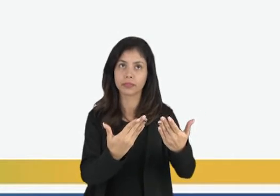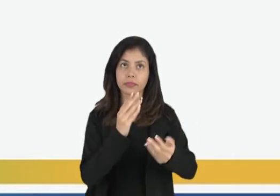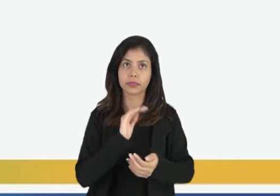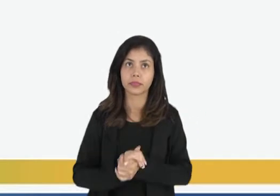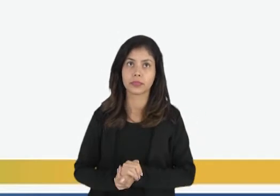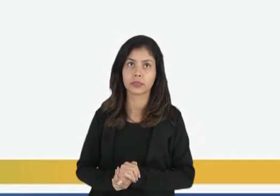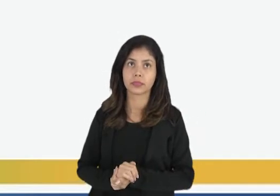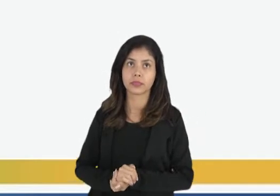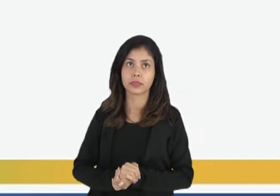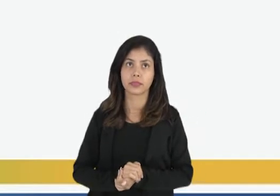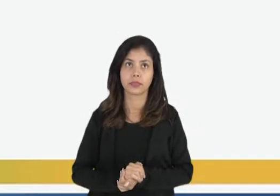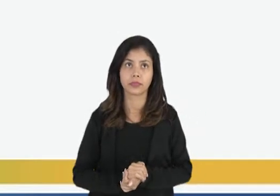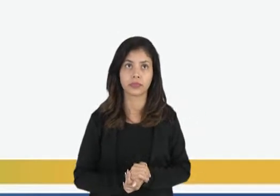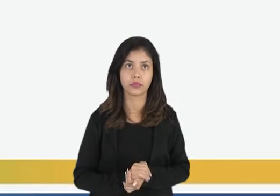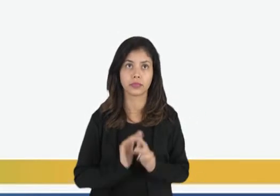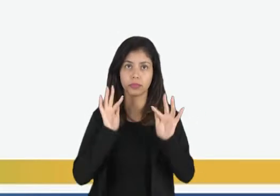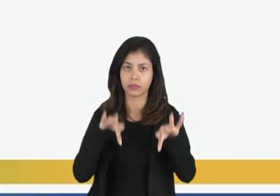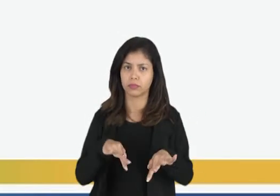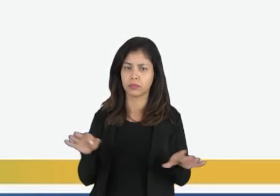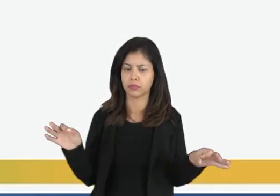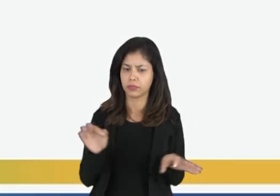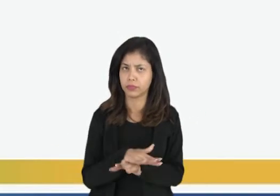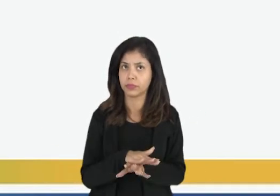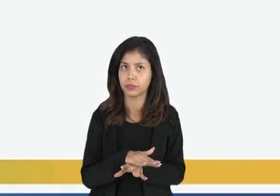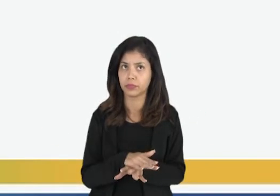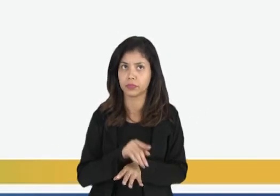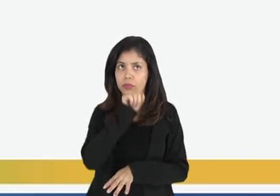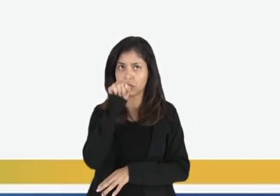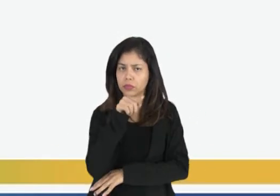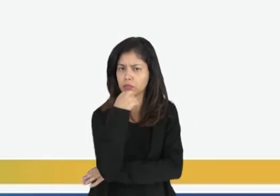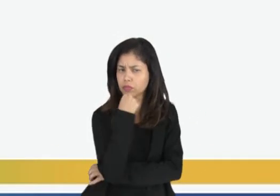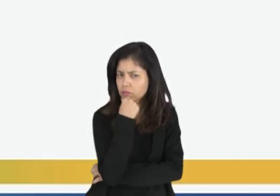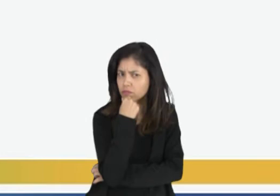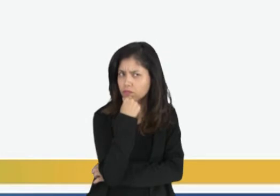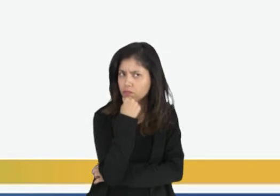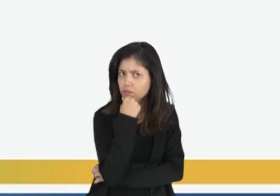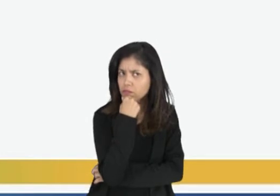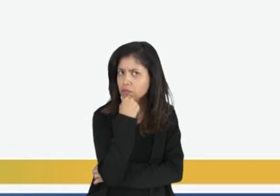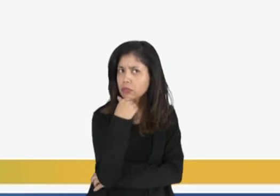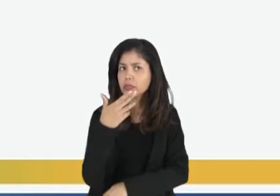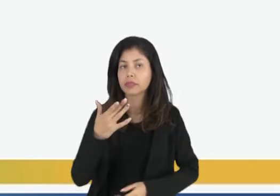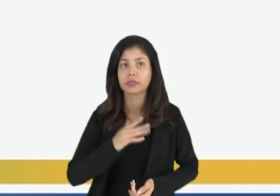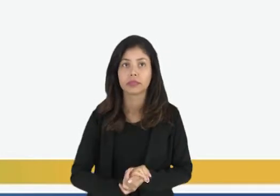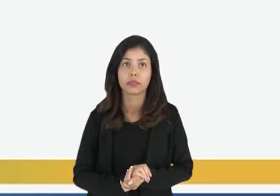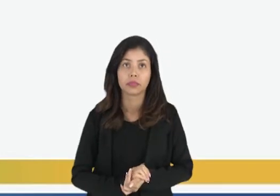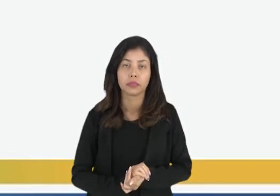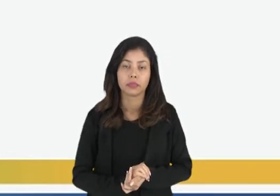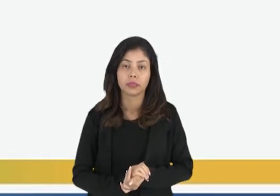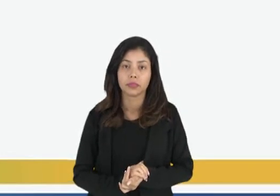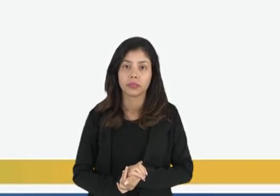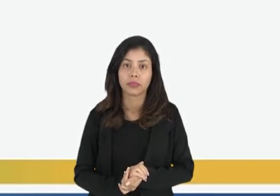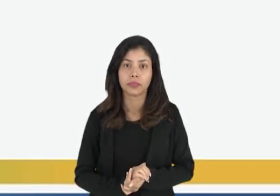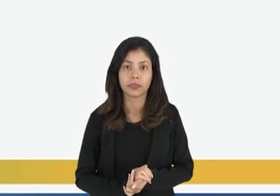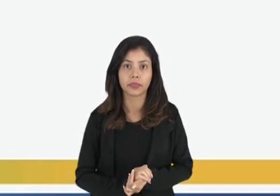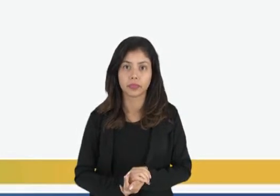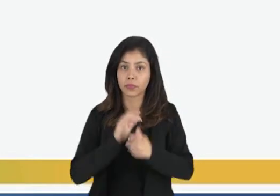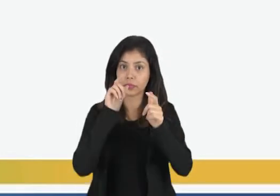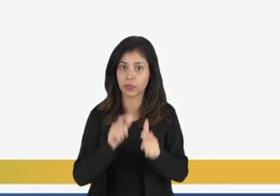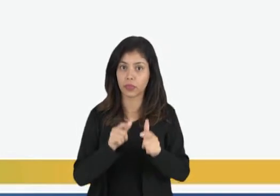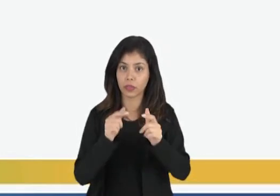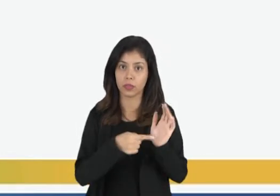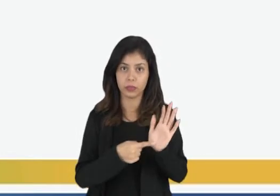inteligência artificial e o fim do emprego. A interrogação será? Vemos aí numa trilha